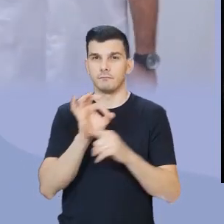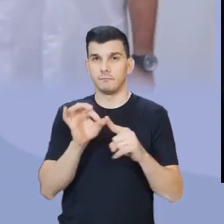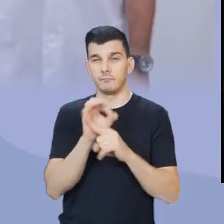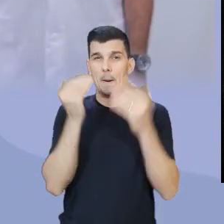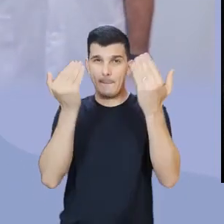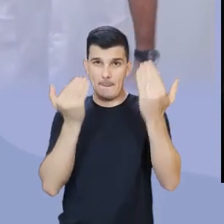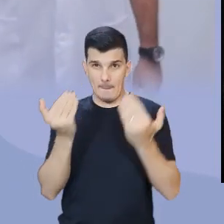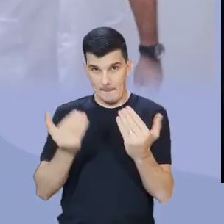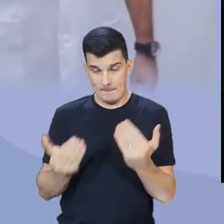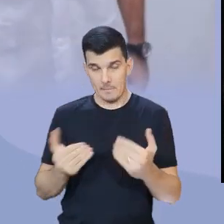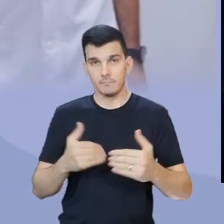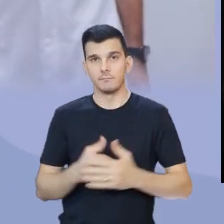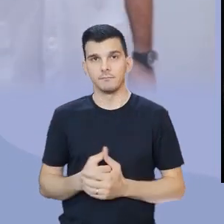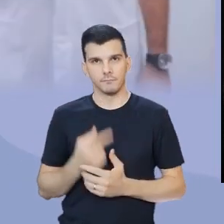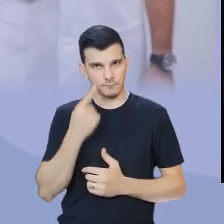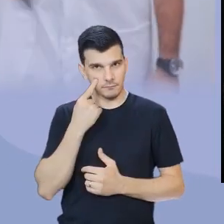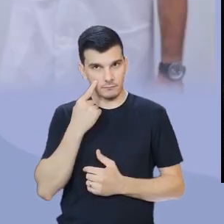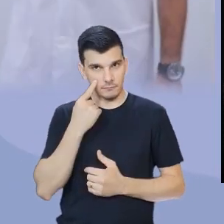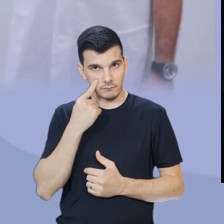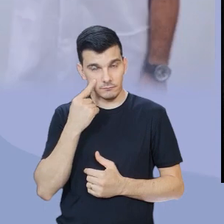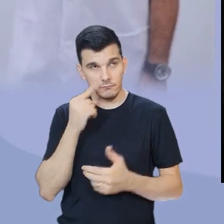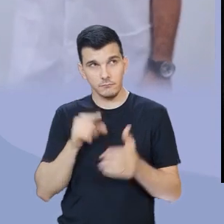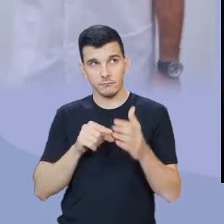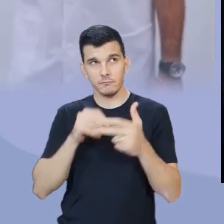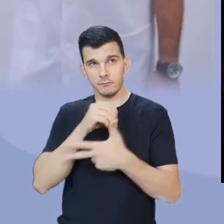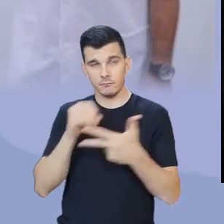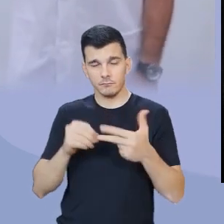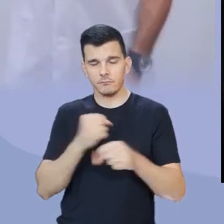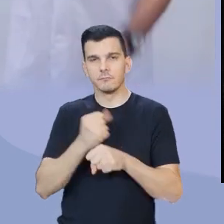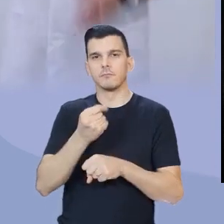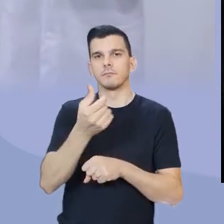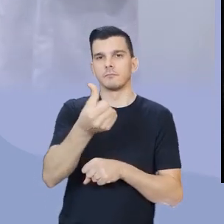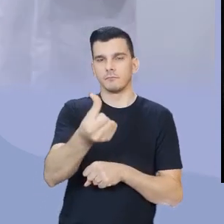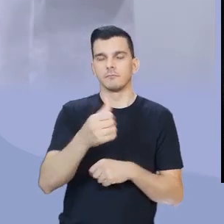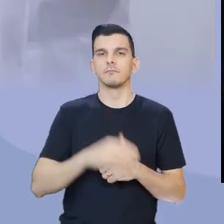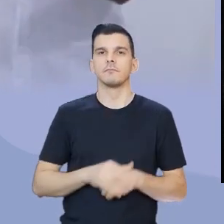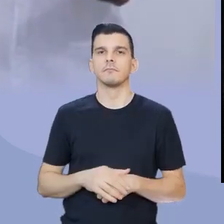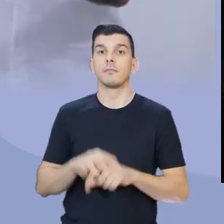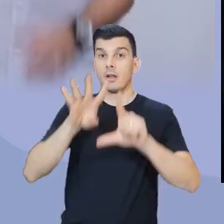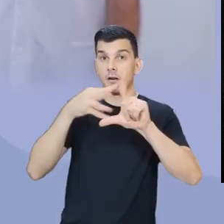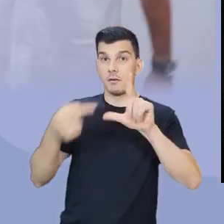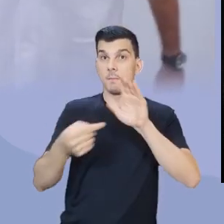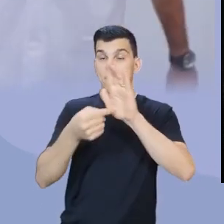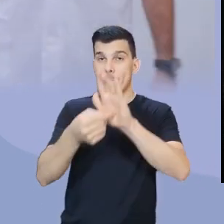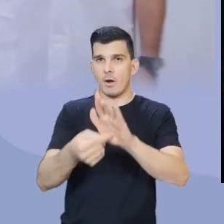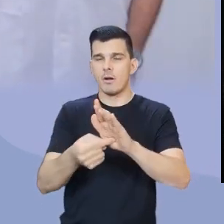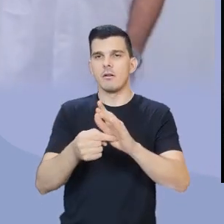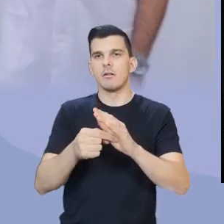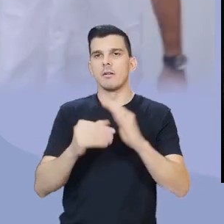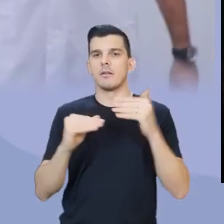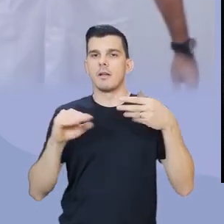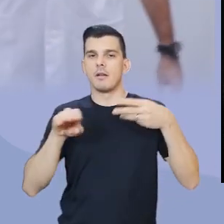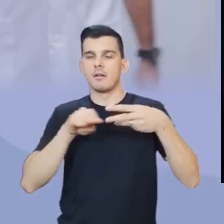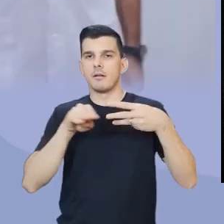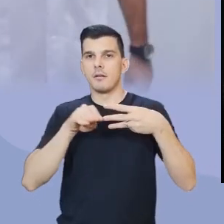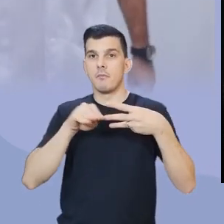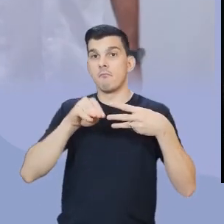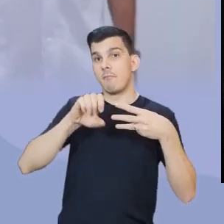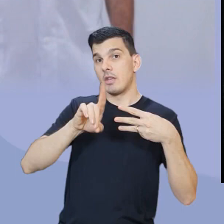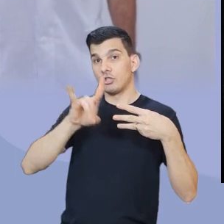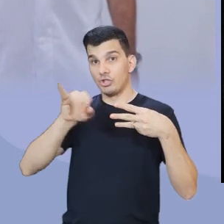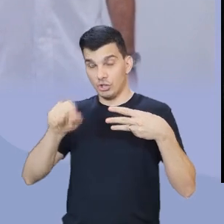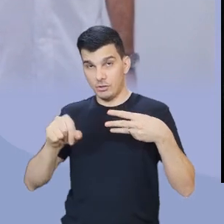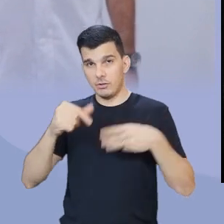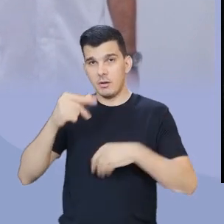estatística e probabilidade. Pega a visão, essa questão caiu no Enem 2016. O gráfico mostra a média de produção diária de petróleo no Brasil